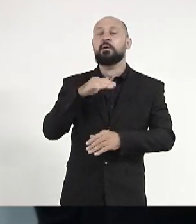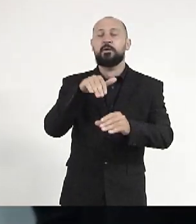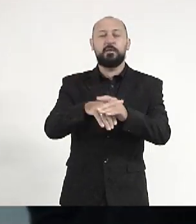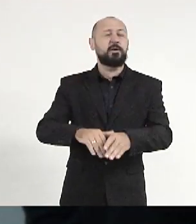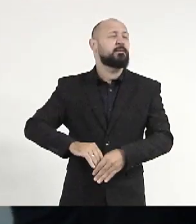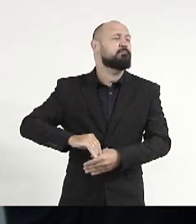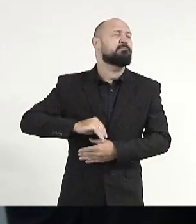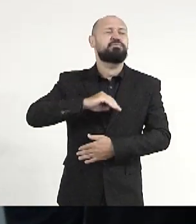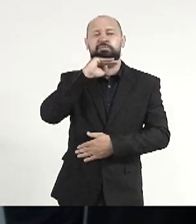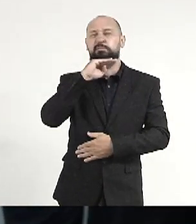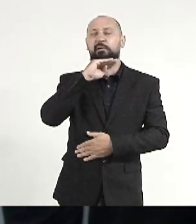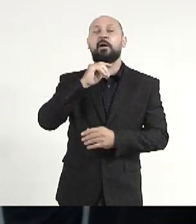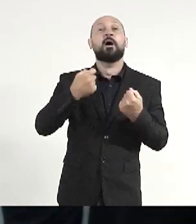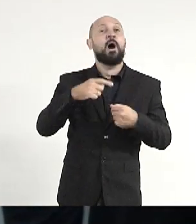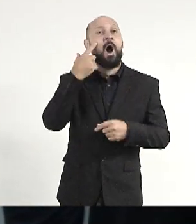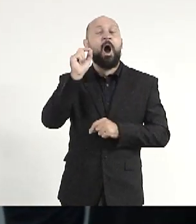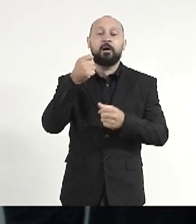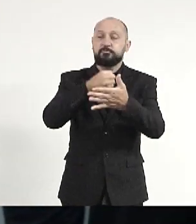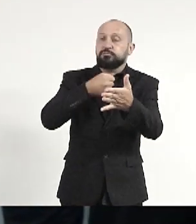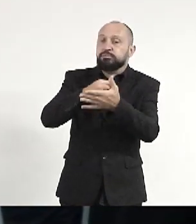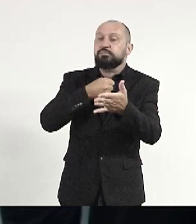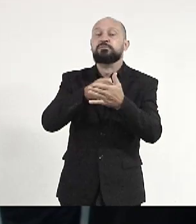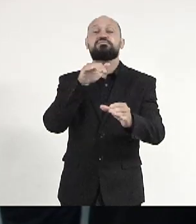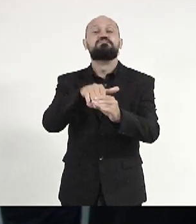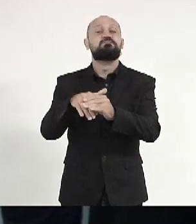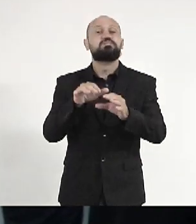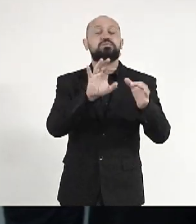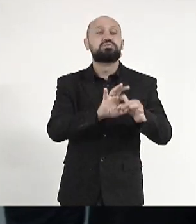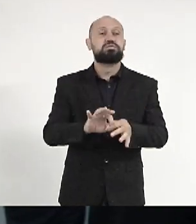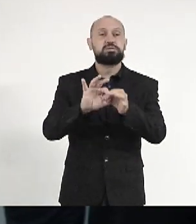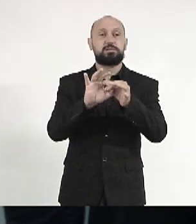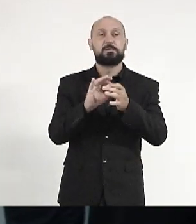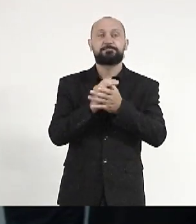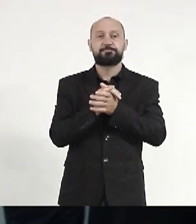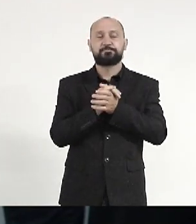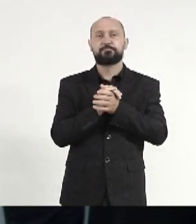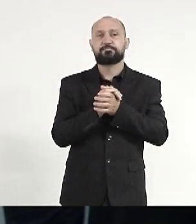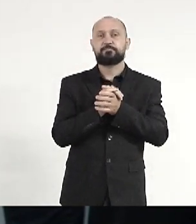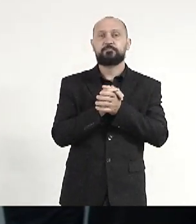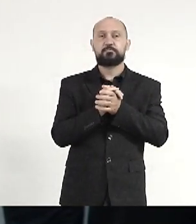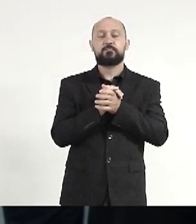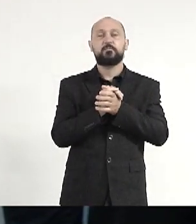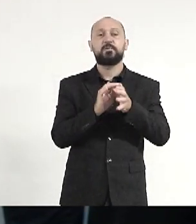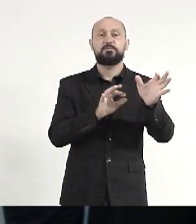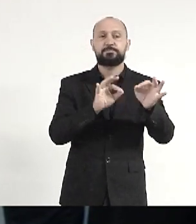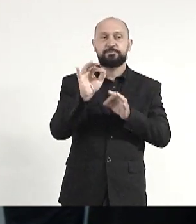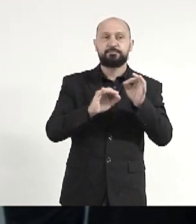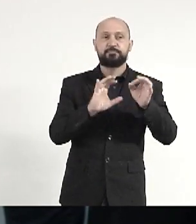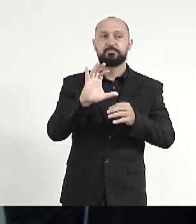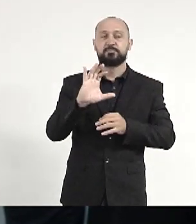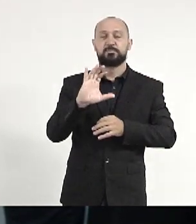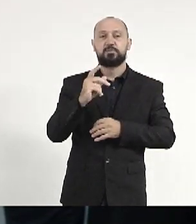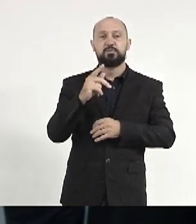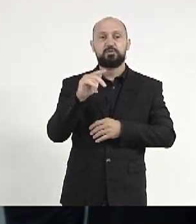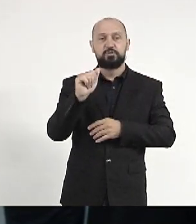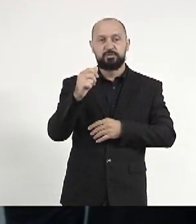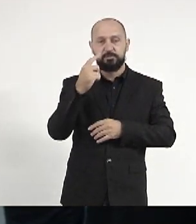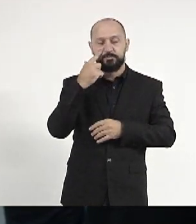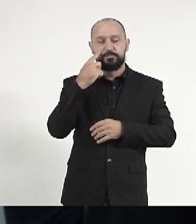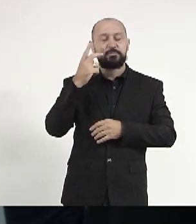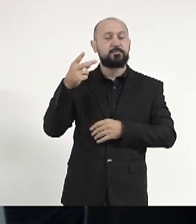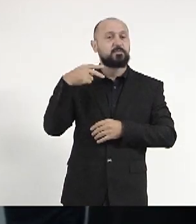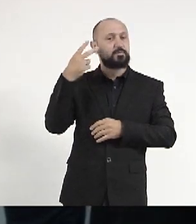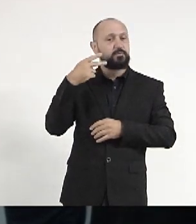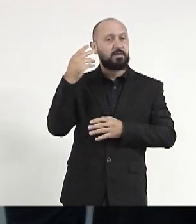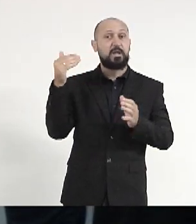disso. Eu acho que nós temos que defender uma eleição única. Tanto faz, você monta uma chapa de vereador a presidente da